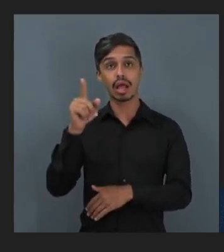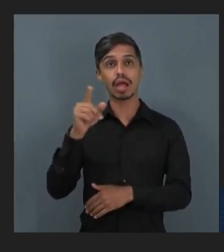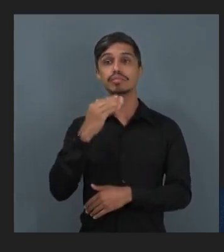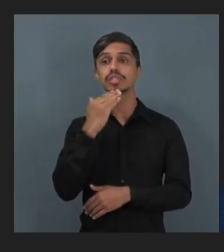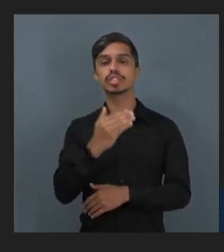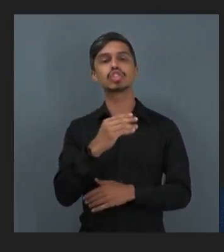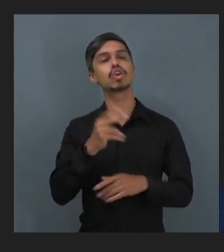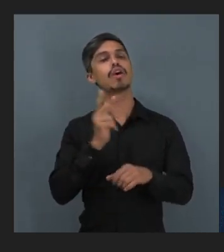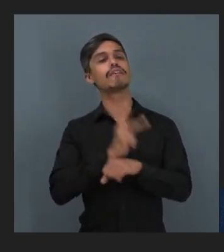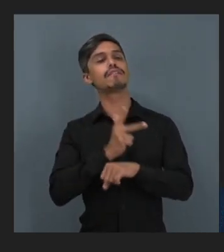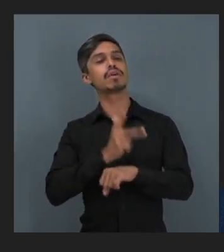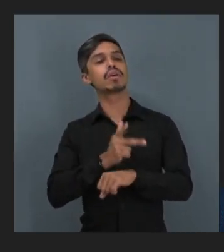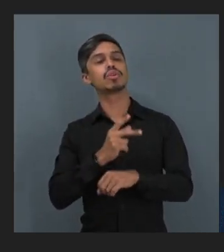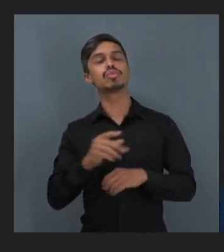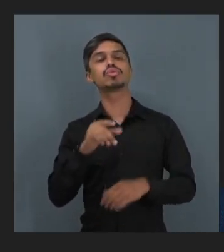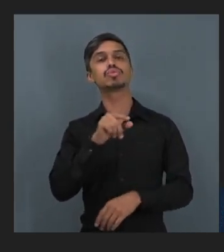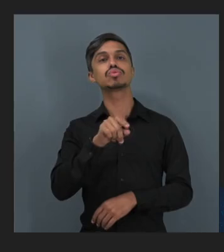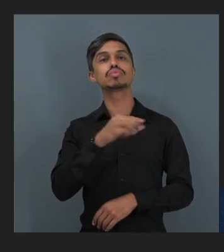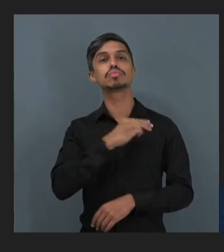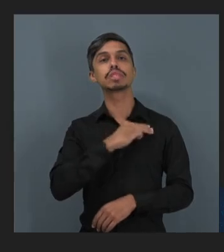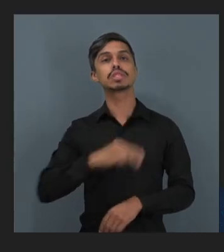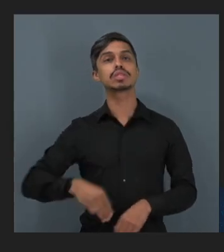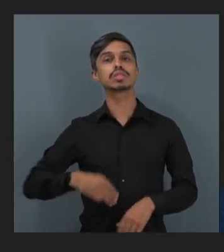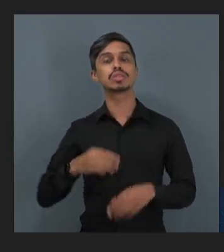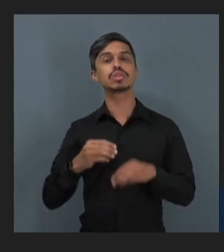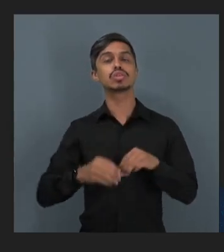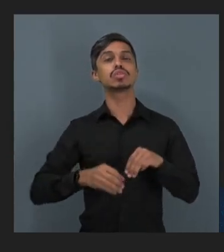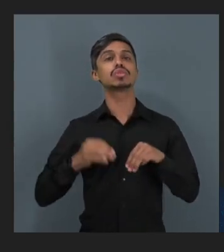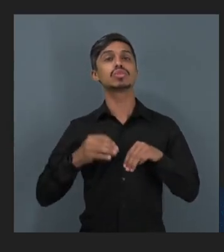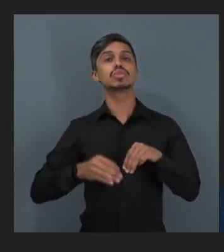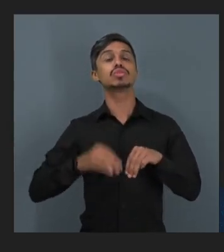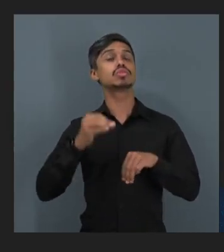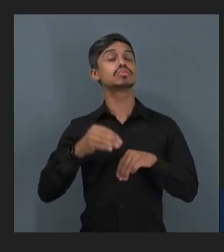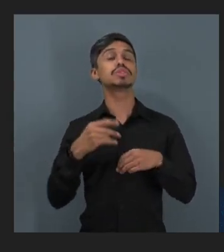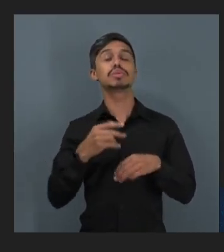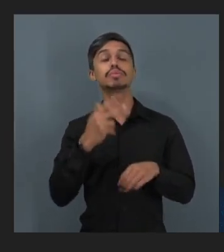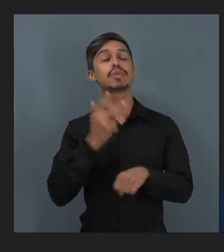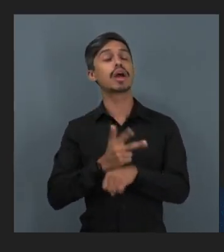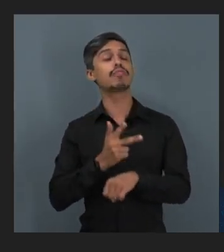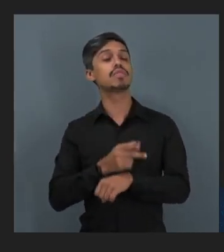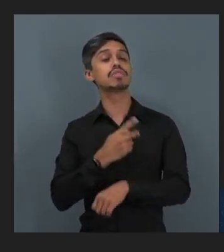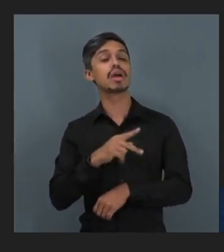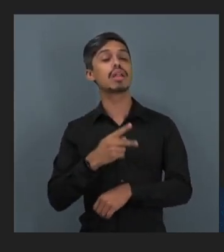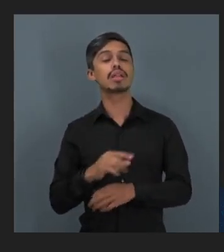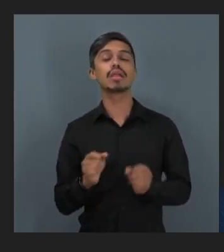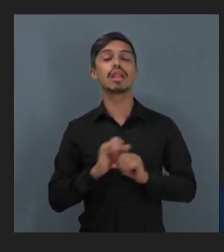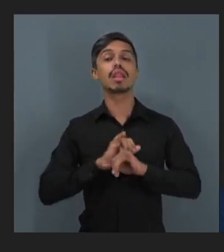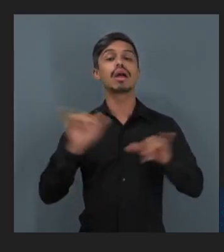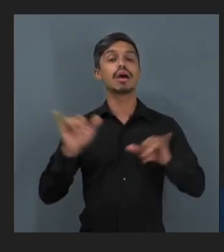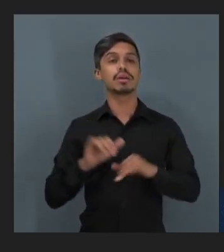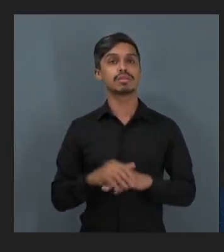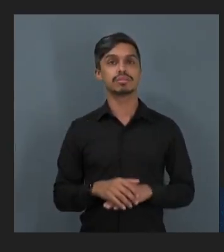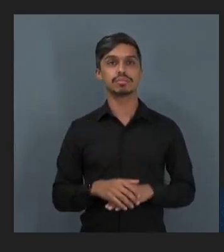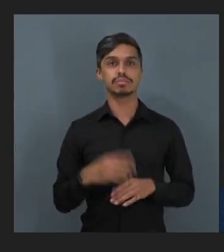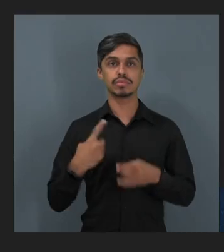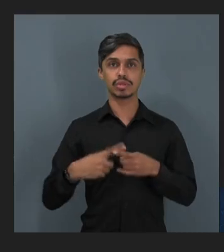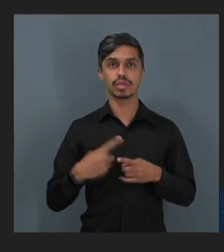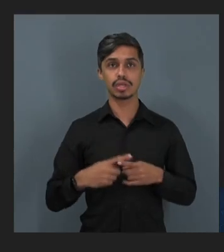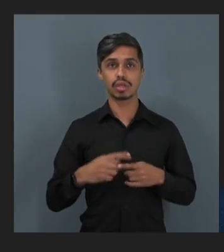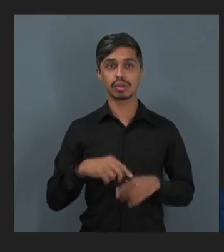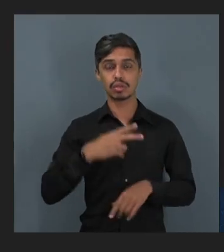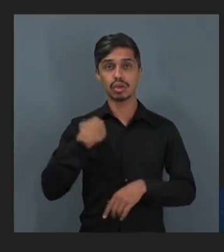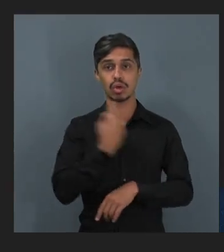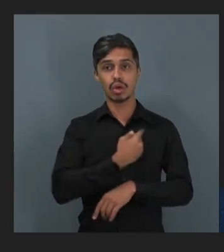Federal, porque o Brasil não está cumprindo acordos, né, de um país livre, de um país democrático. A gente